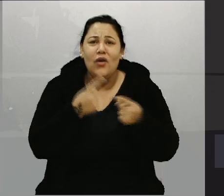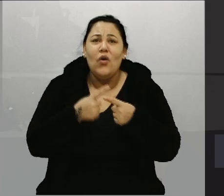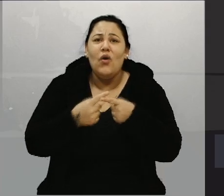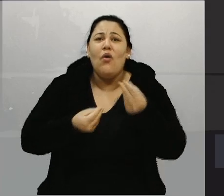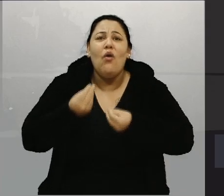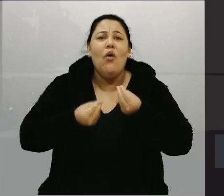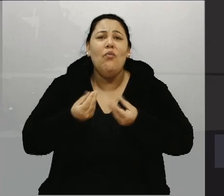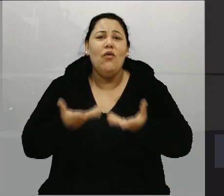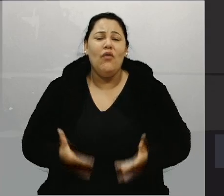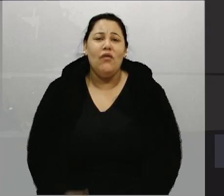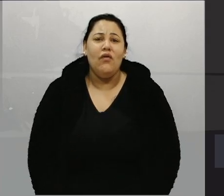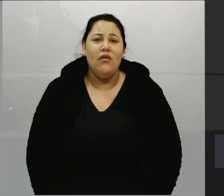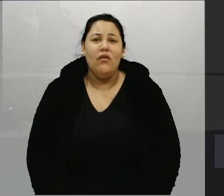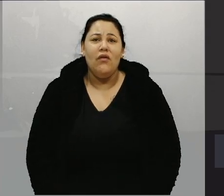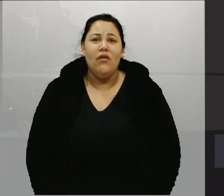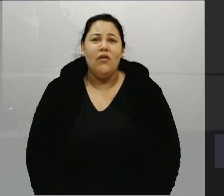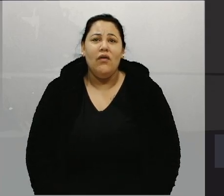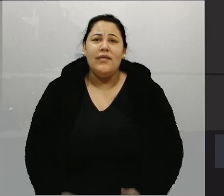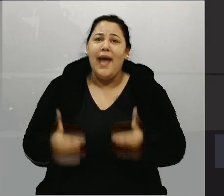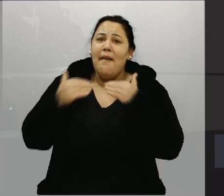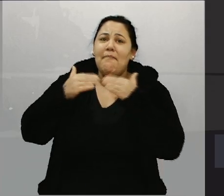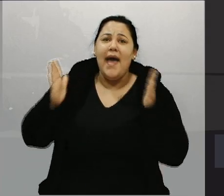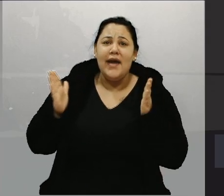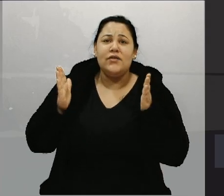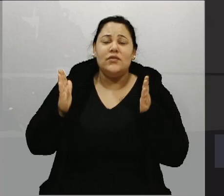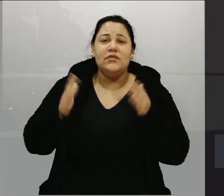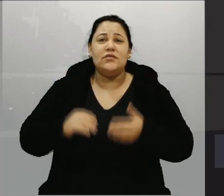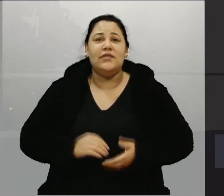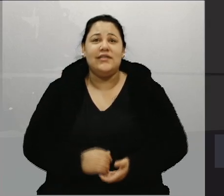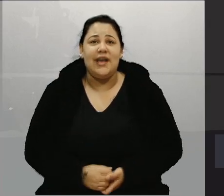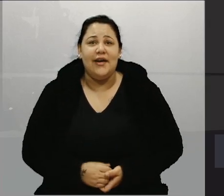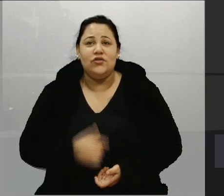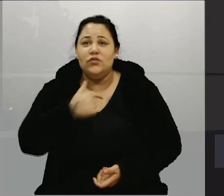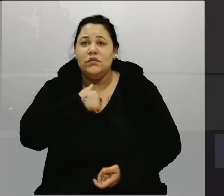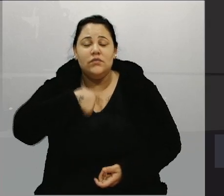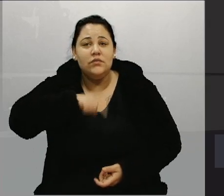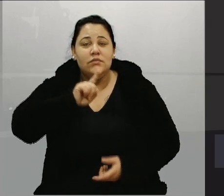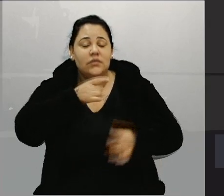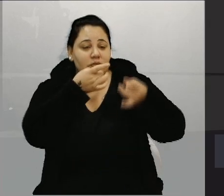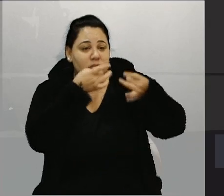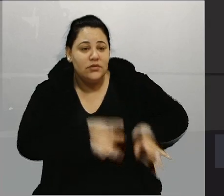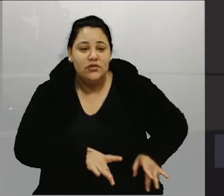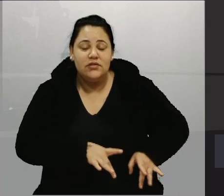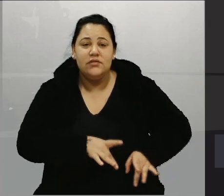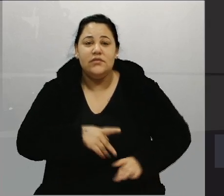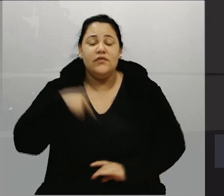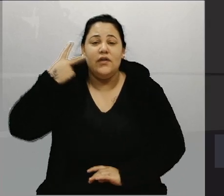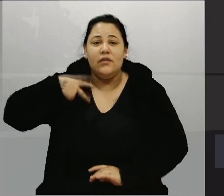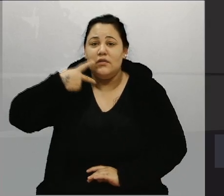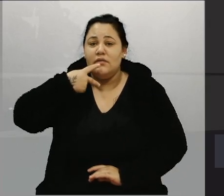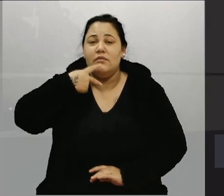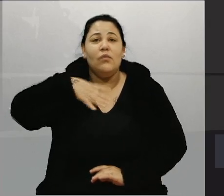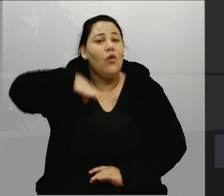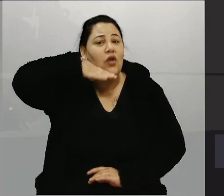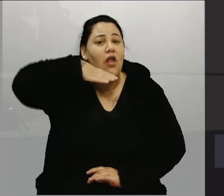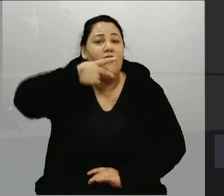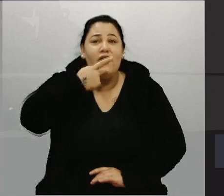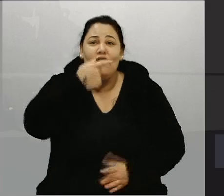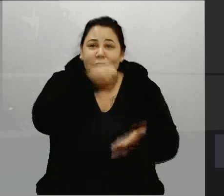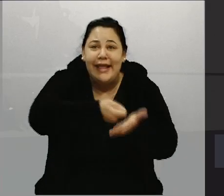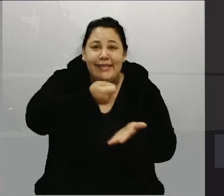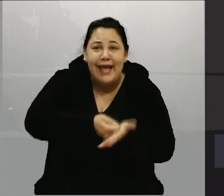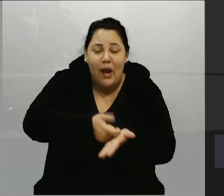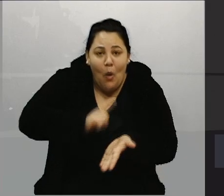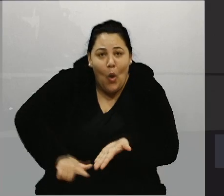Senhor vereador. Tá céu aberto ali, ó. Eu não vou desistir. Isso aí foi quando eu e o vereador Bortola fomos lá tentar desentupir